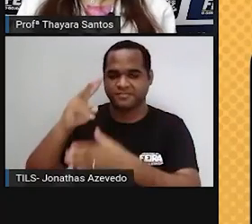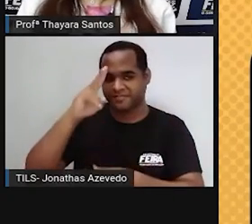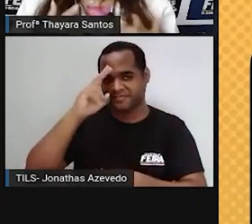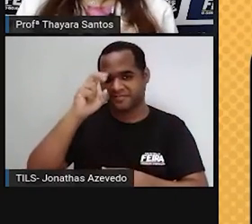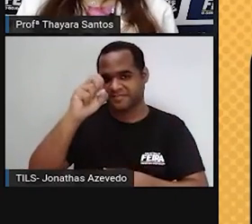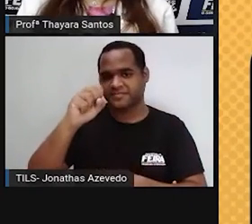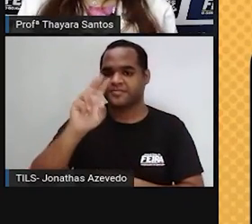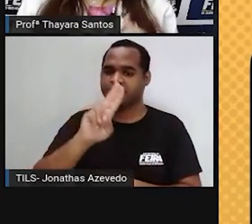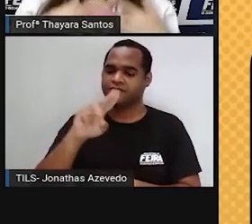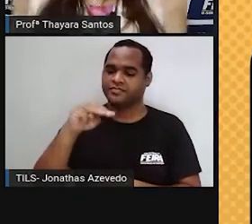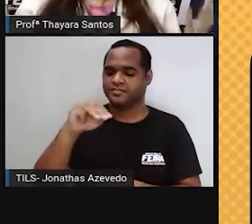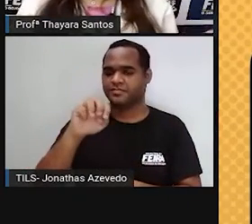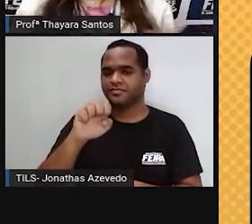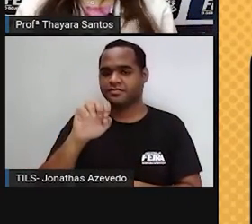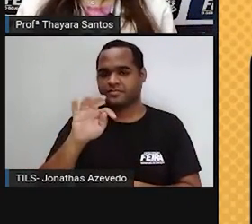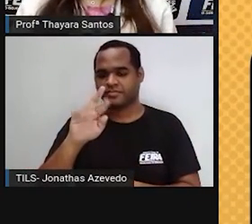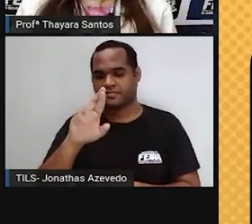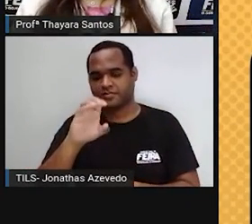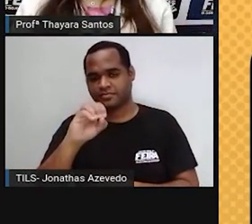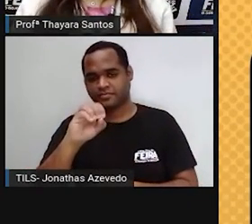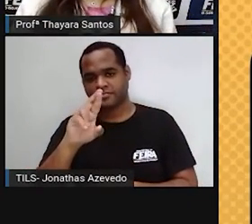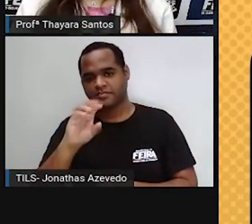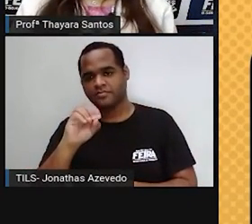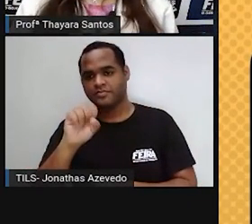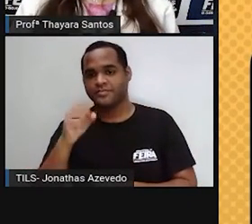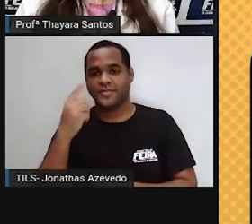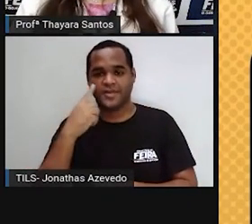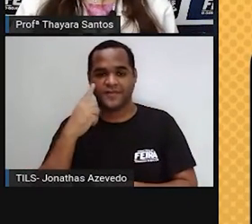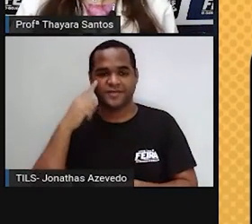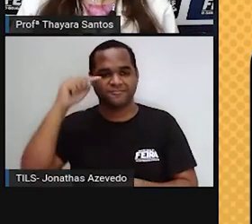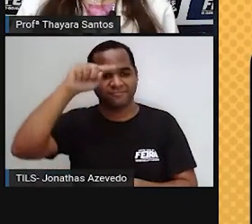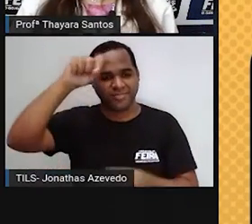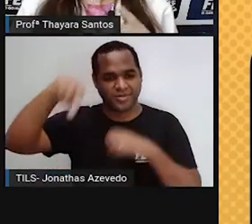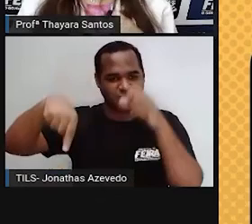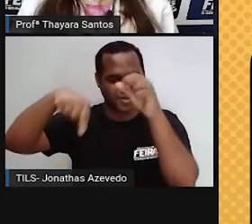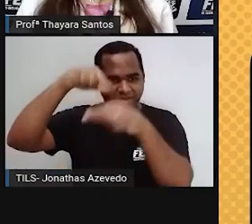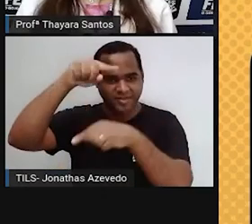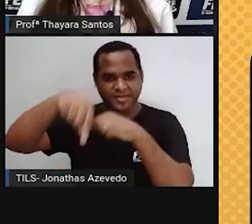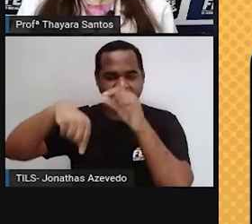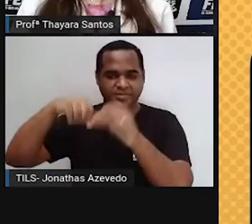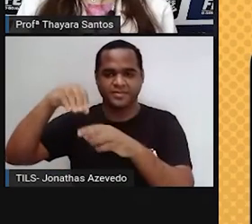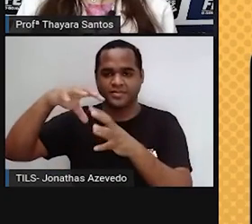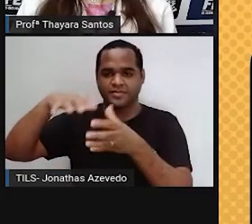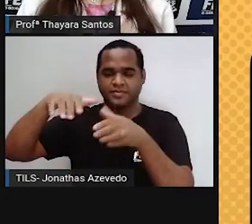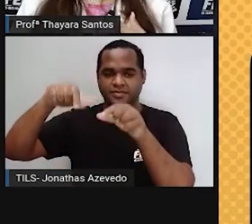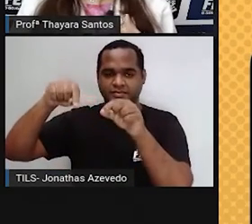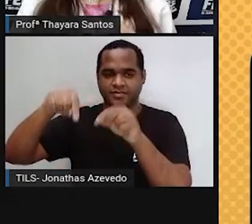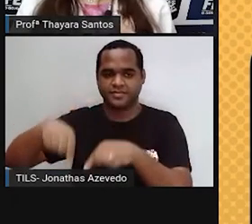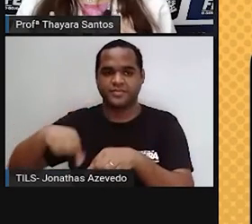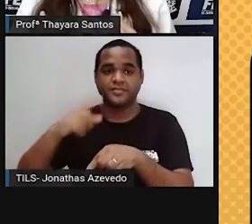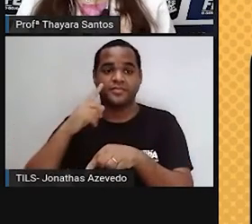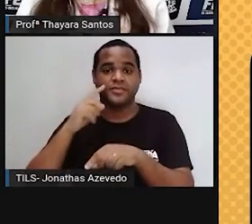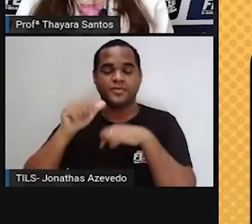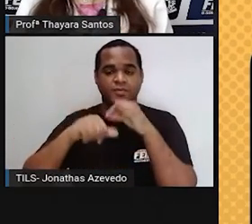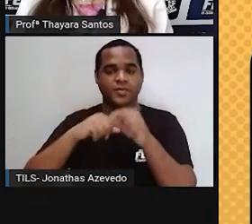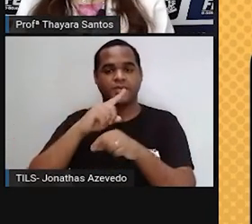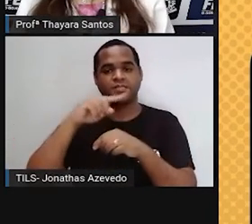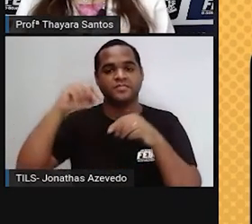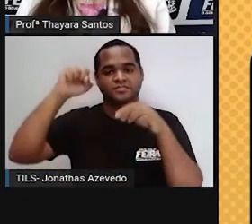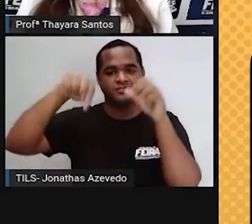chamados de meteoros, que é o que a gente vê algumas vezes aqui da Terra. E alguns desses meteoros acabam vaporizados no trajeto pela